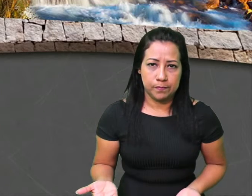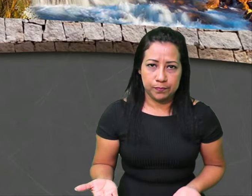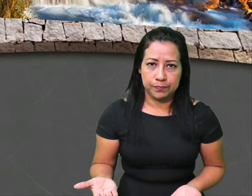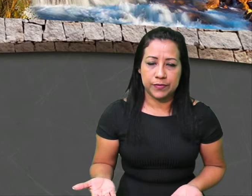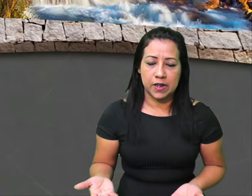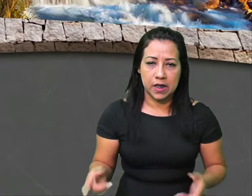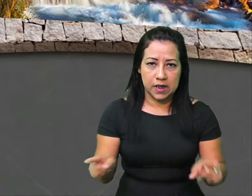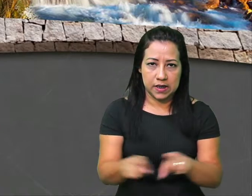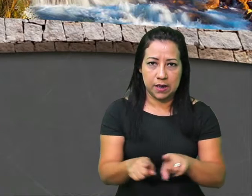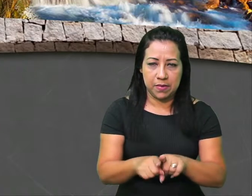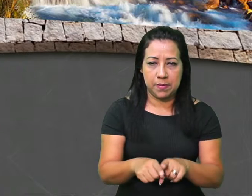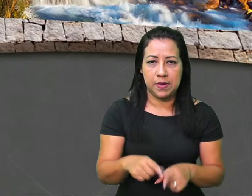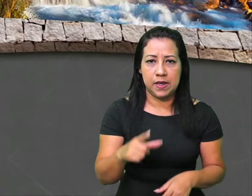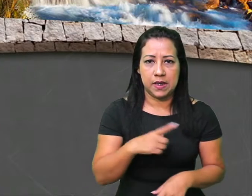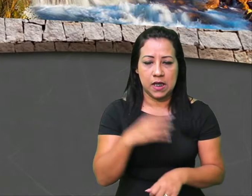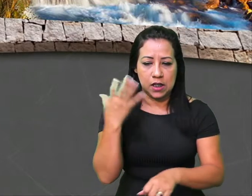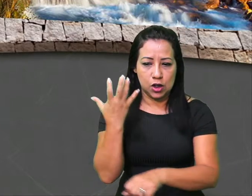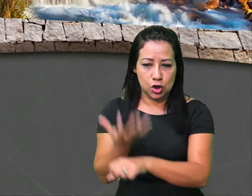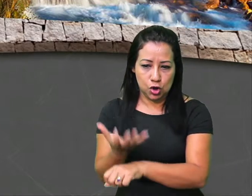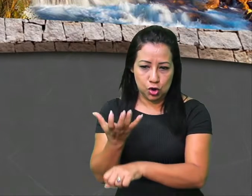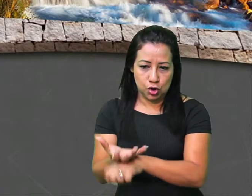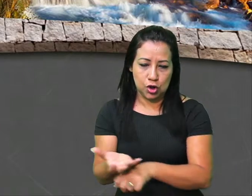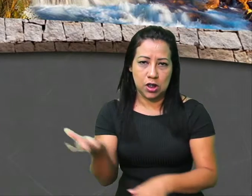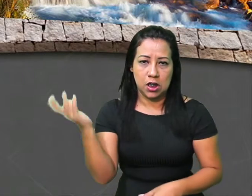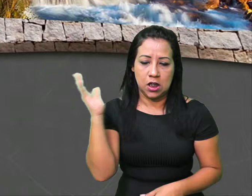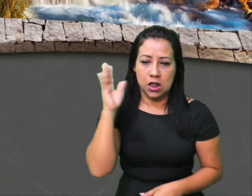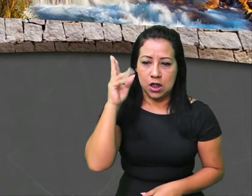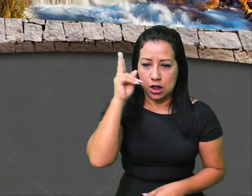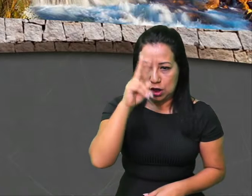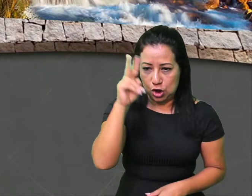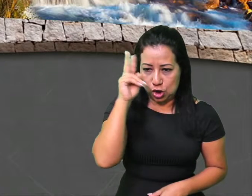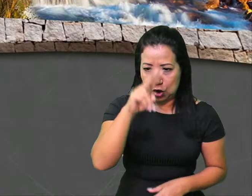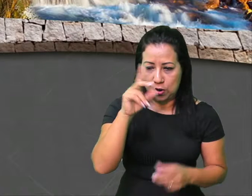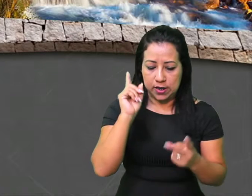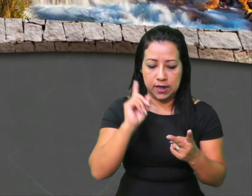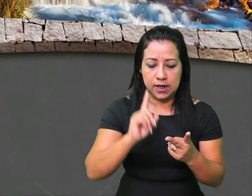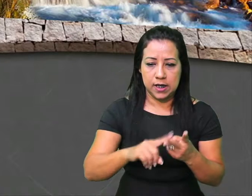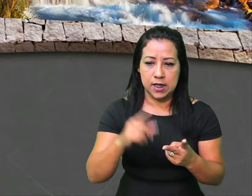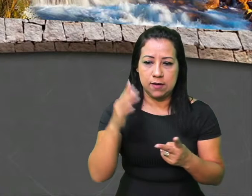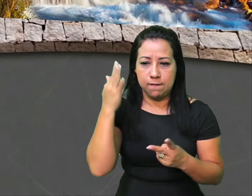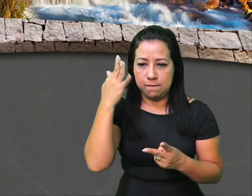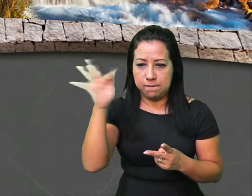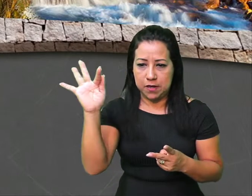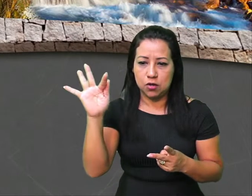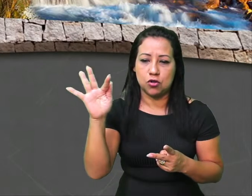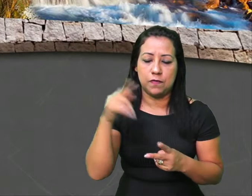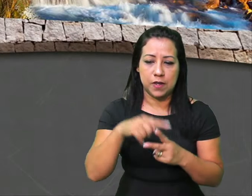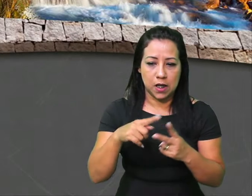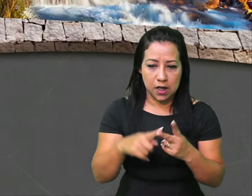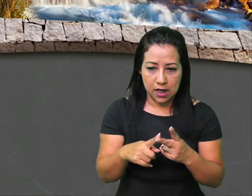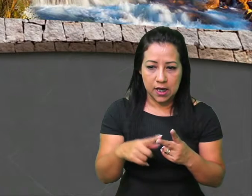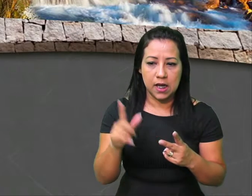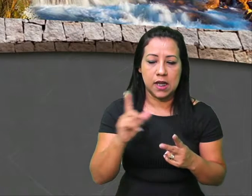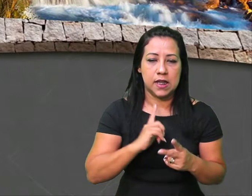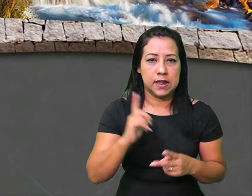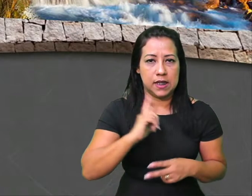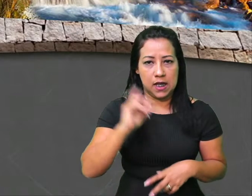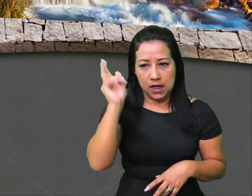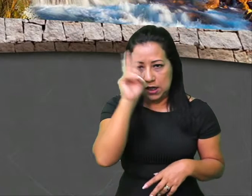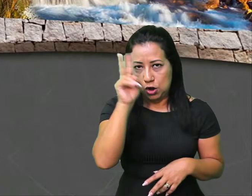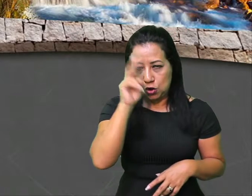porque você também estuda em história, fala em filosofia. E esse nome que vos fala, José de Arimateia, é um nome